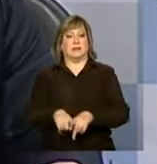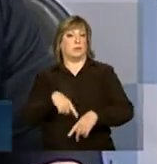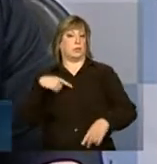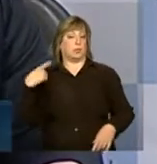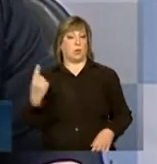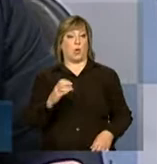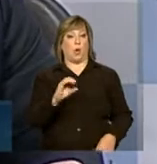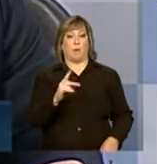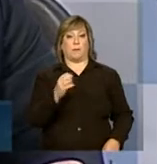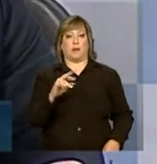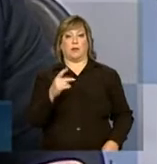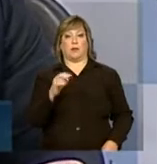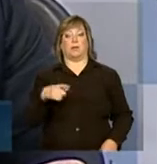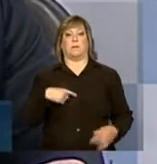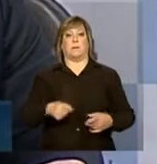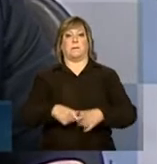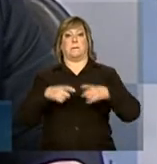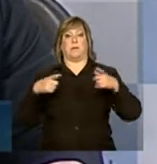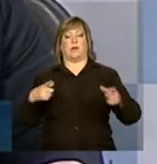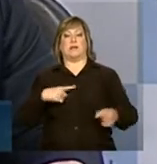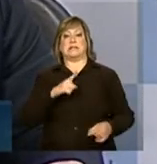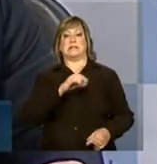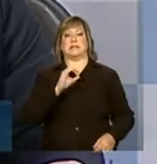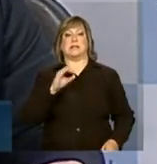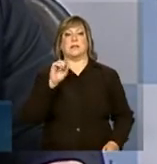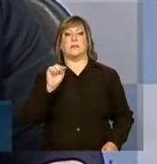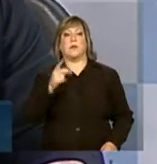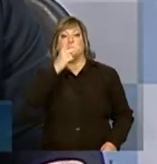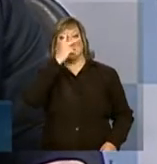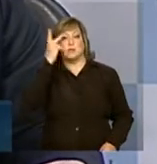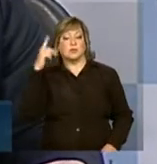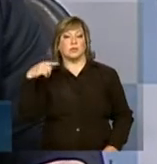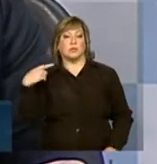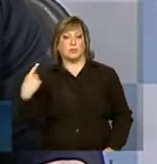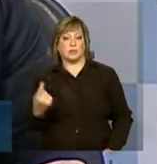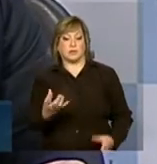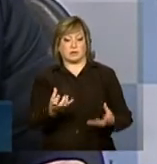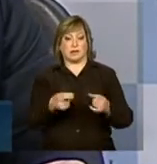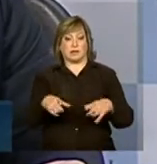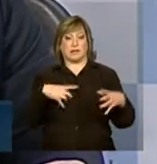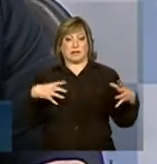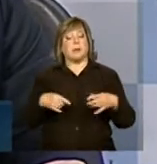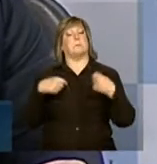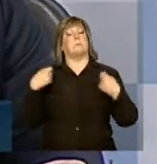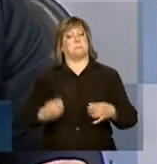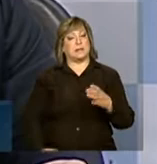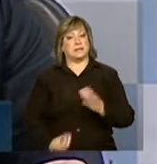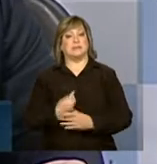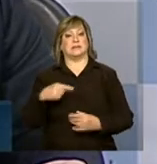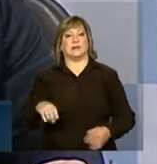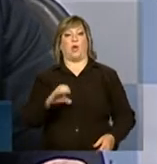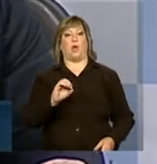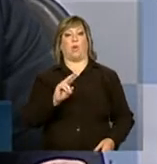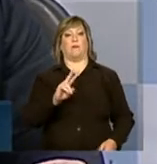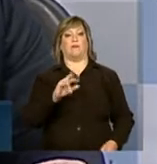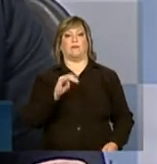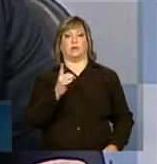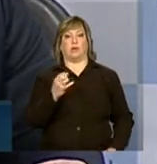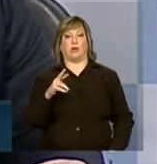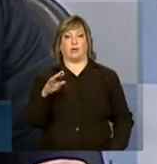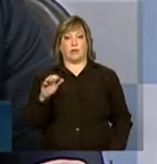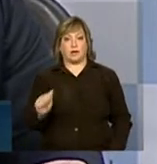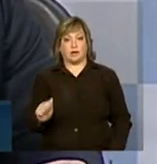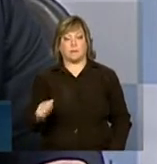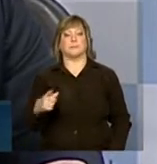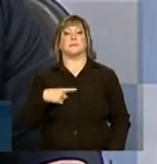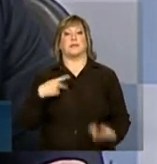ou seja, aquelas com mais de 100 mil beneficiários, elas tenham as ouvidorias implantadas na agência. Nós estamos, nesse